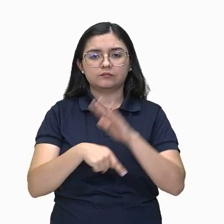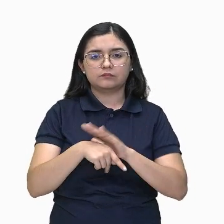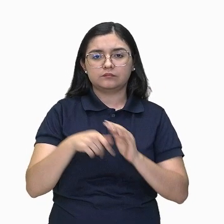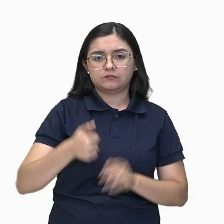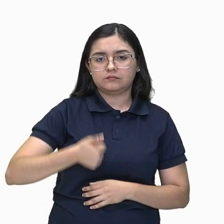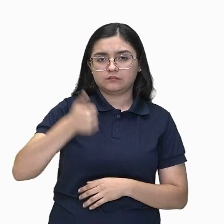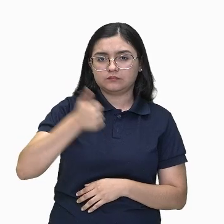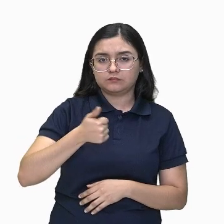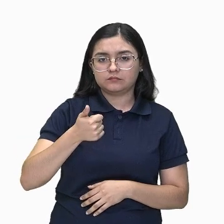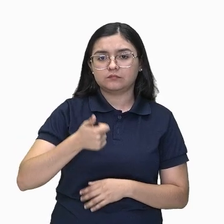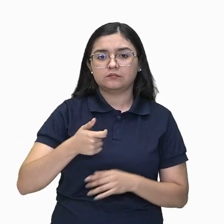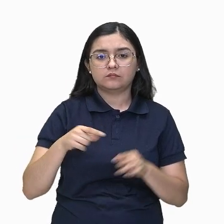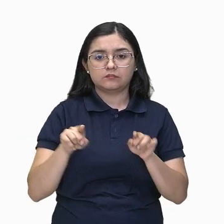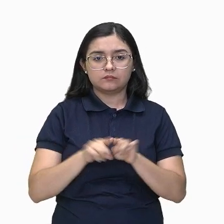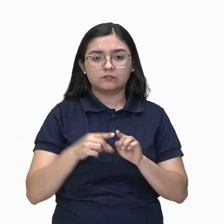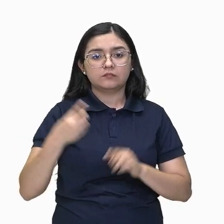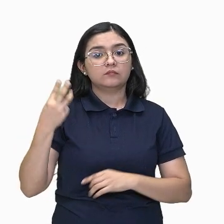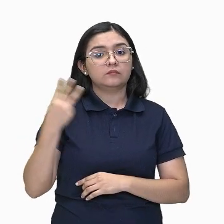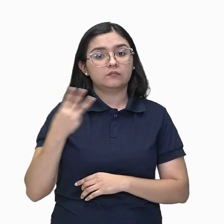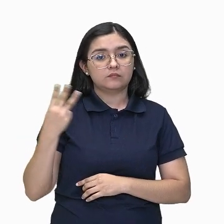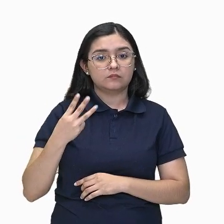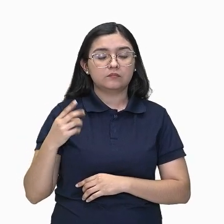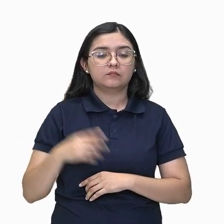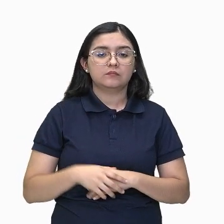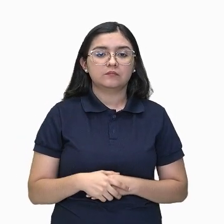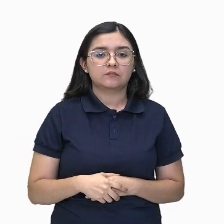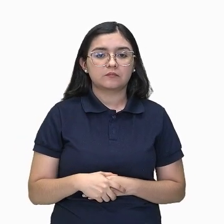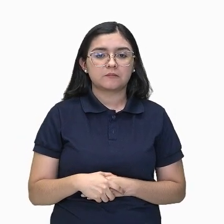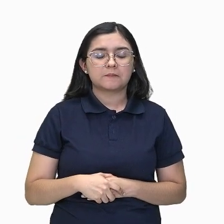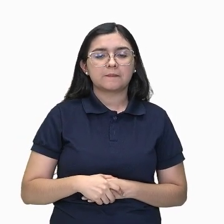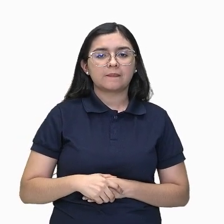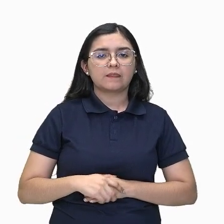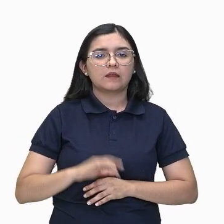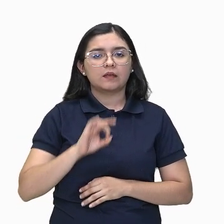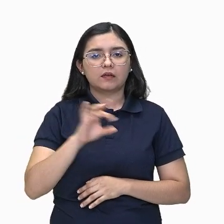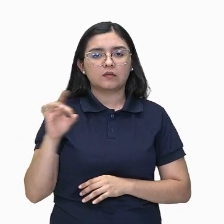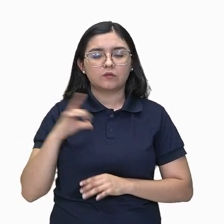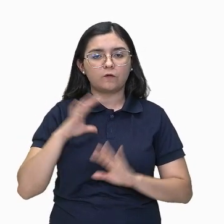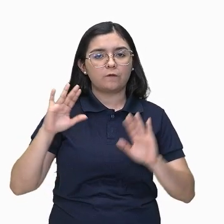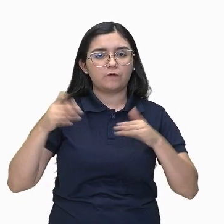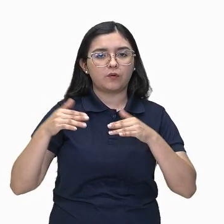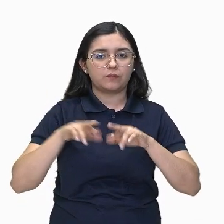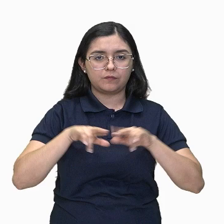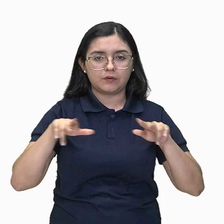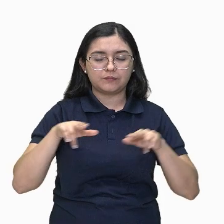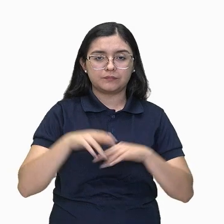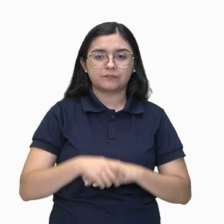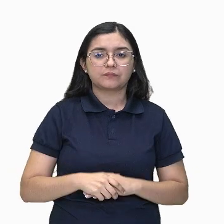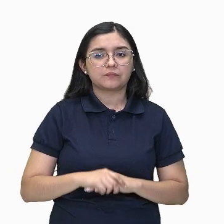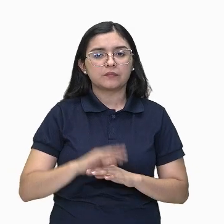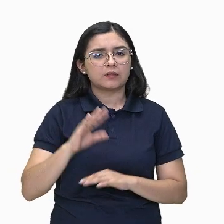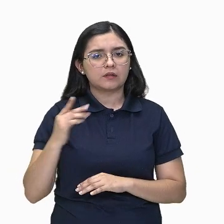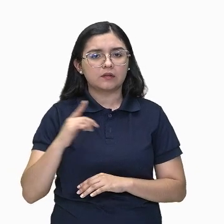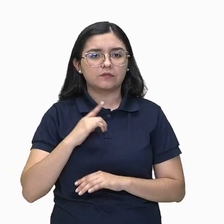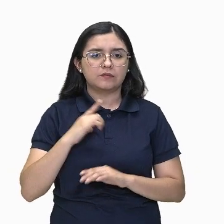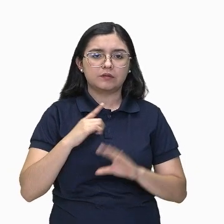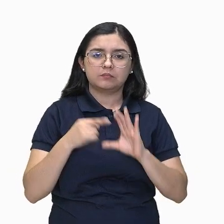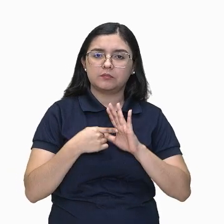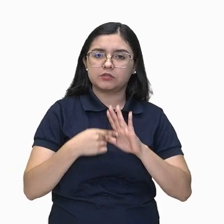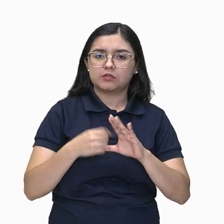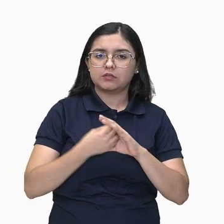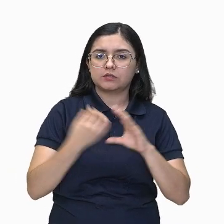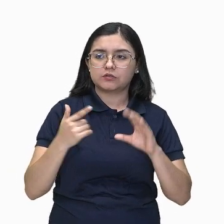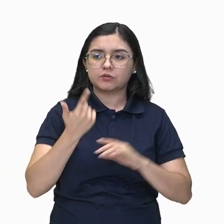assim como da segunda, da terceira, cada uma com um foco diverso. Claro que vai apresentar características